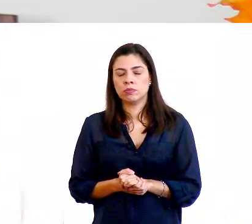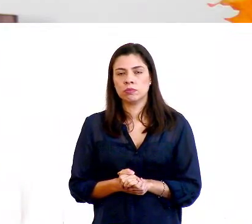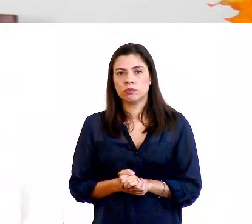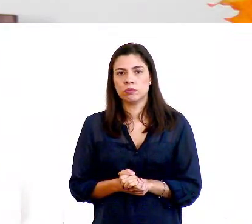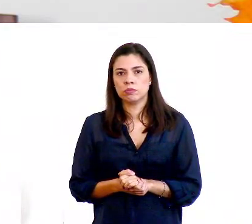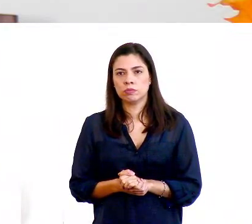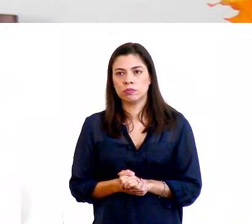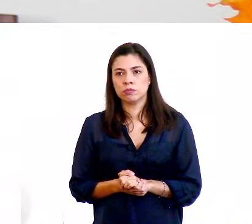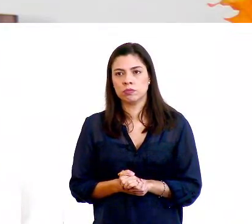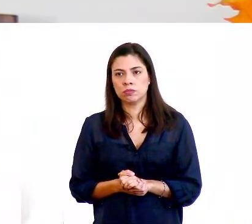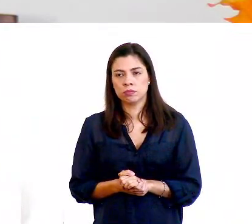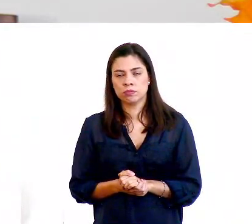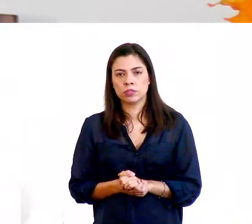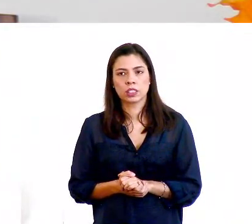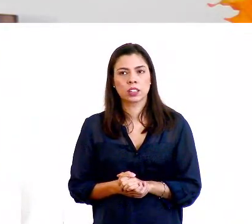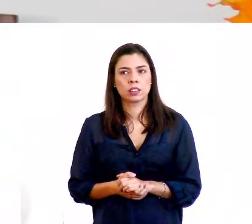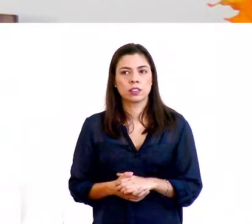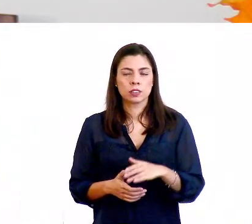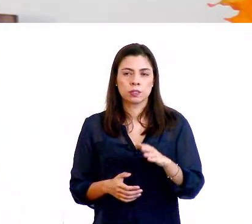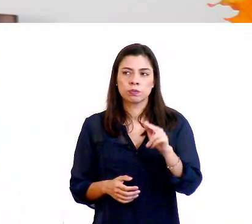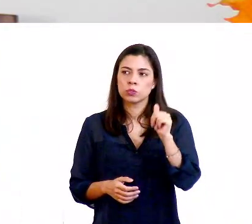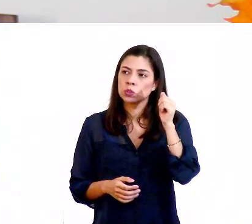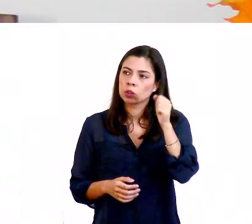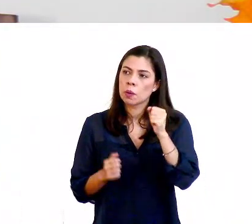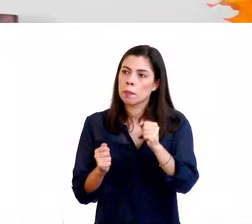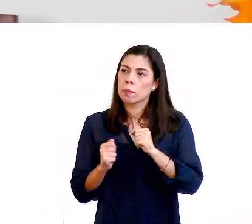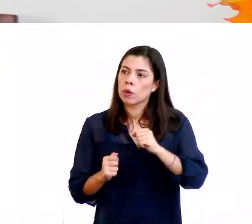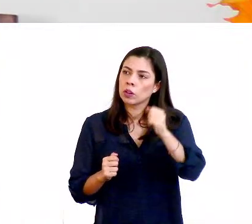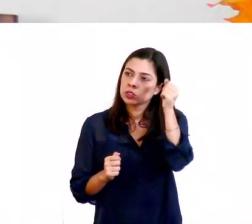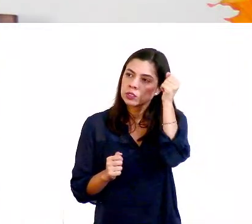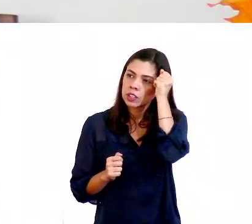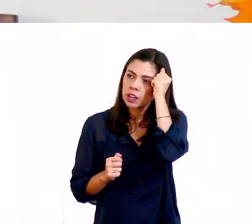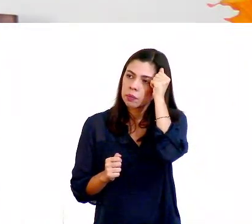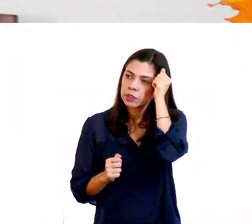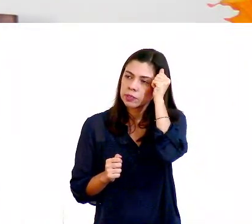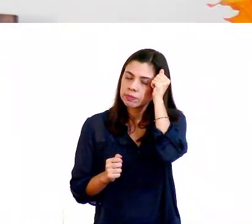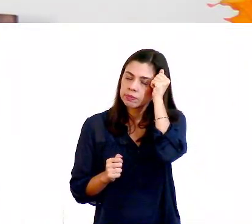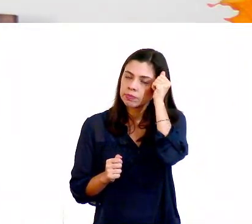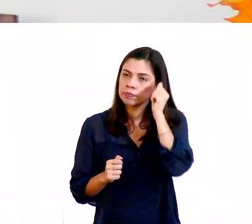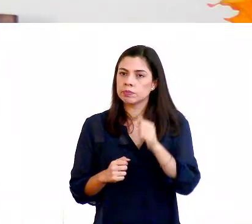de arrependimento, não há mais possibilidade de salvação.